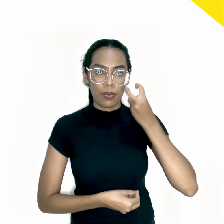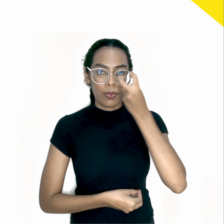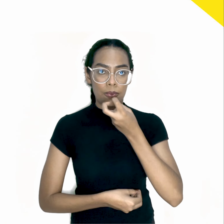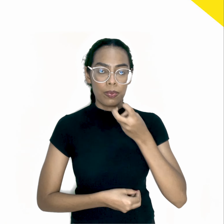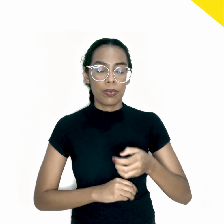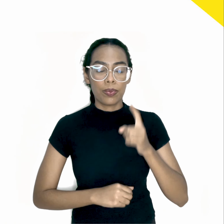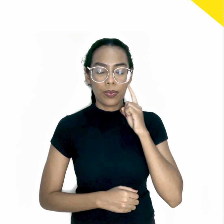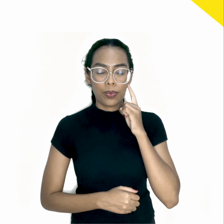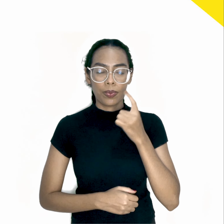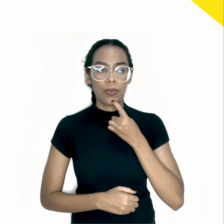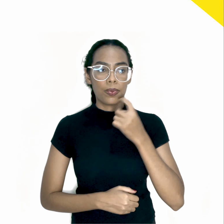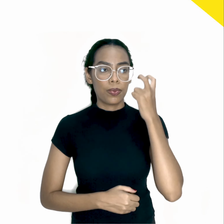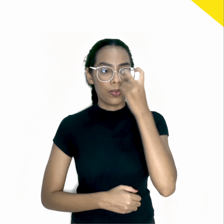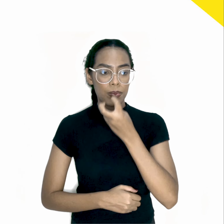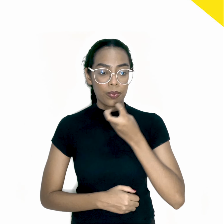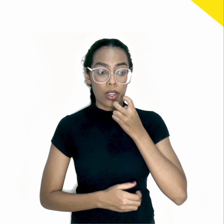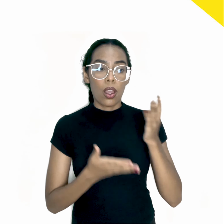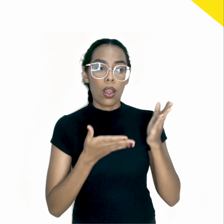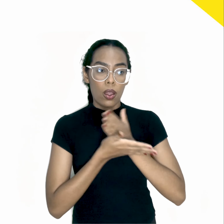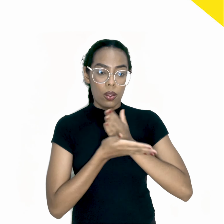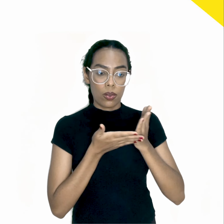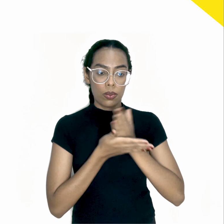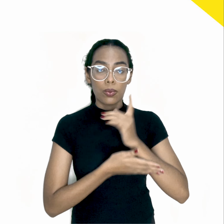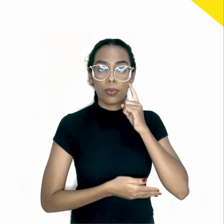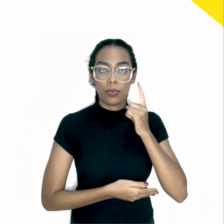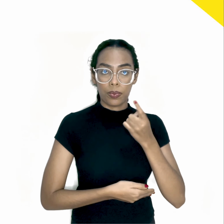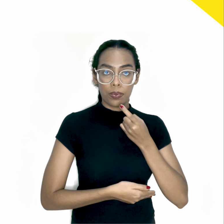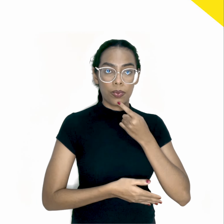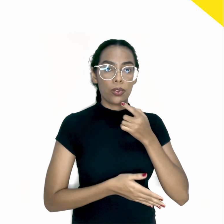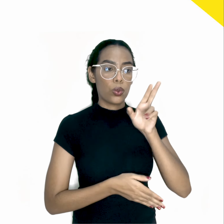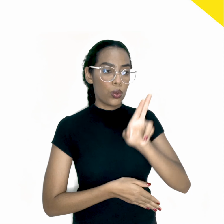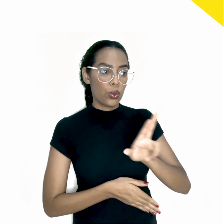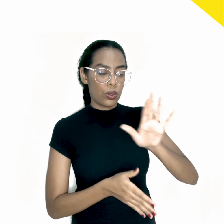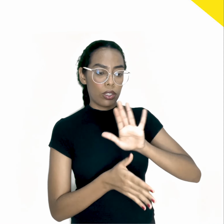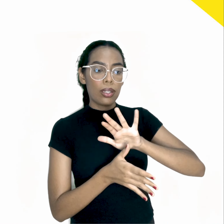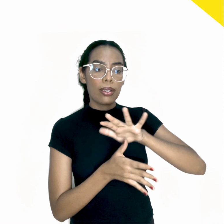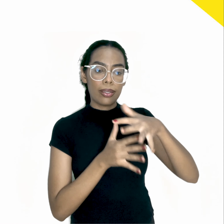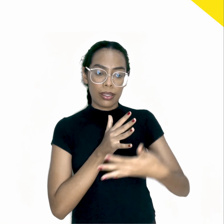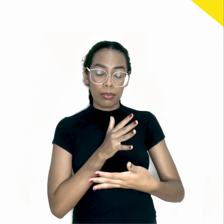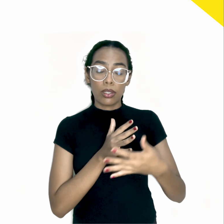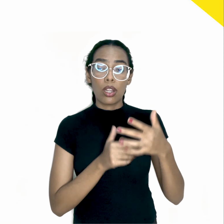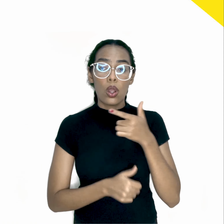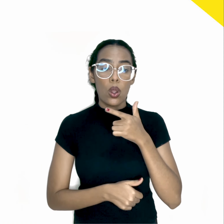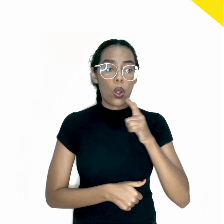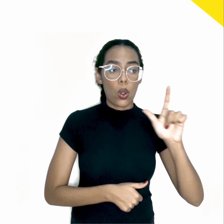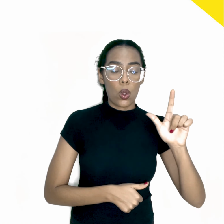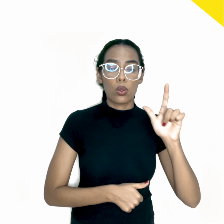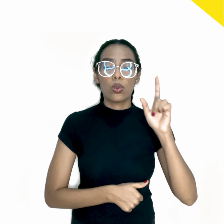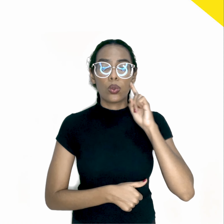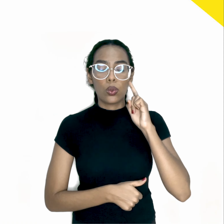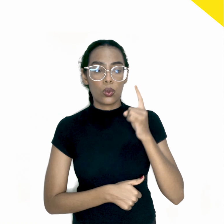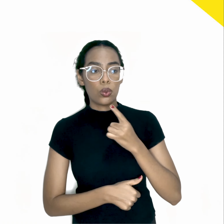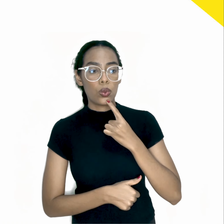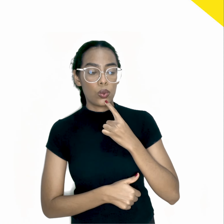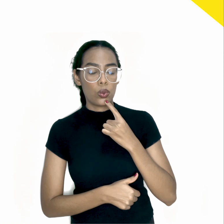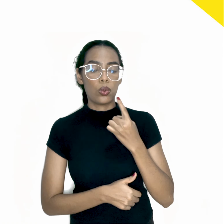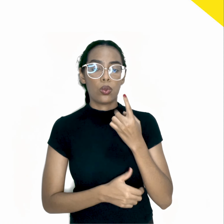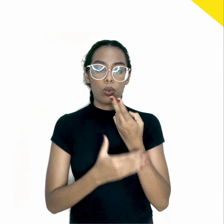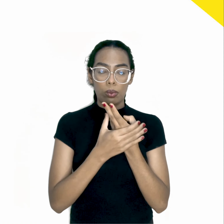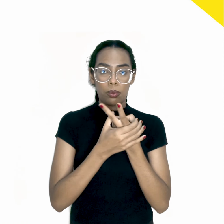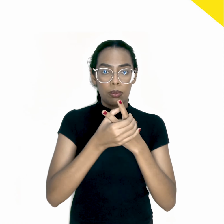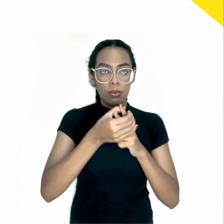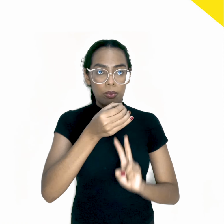leitura labial Existem surdos que se comunicam em libras E existem surdos bilingües, que se comunicam em libras